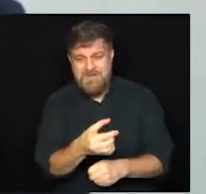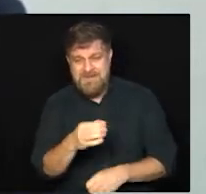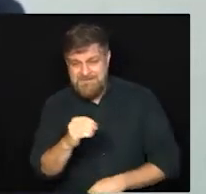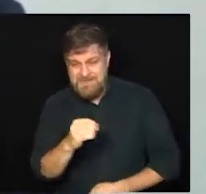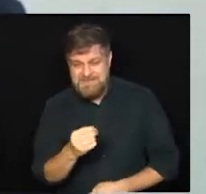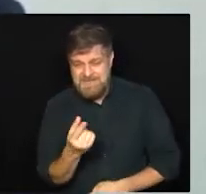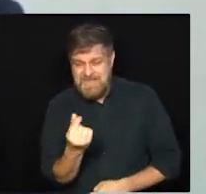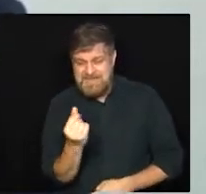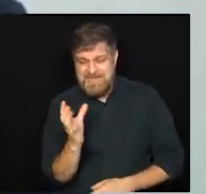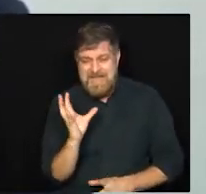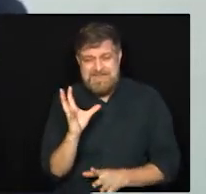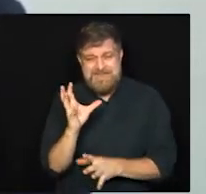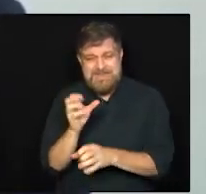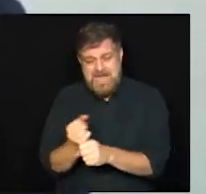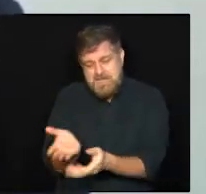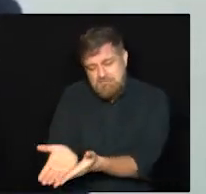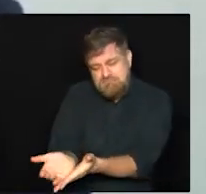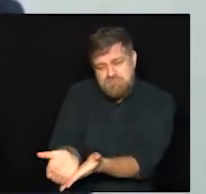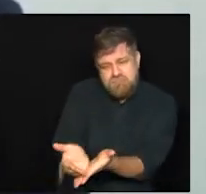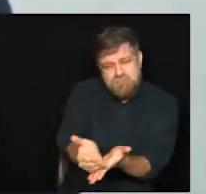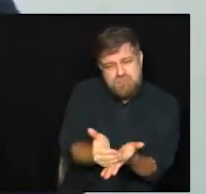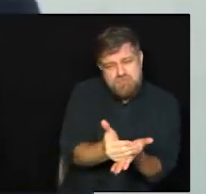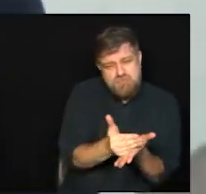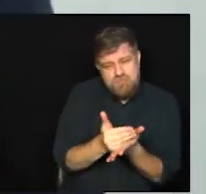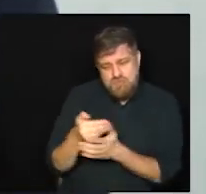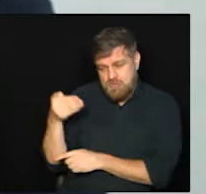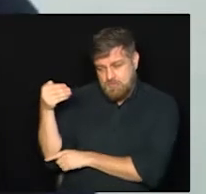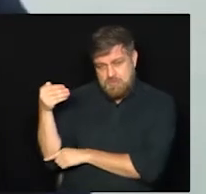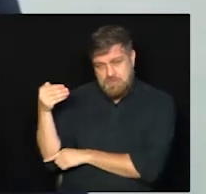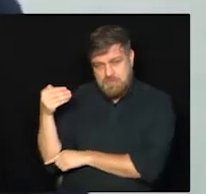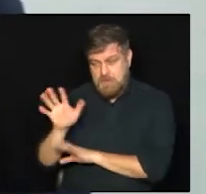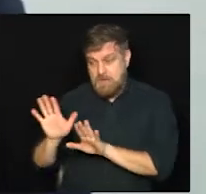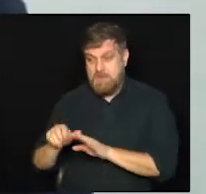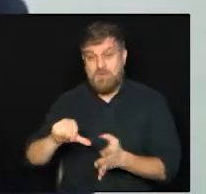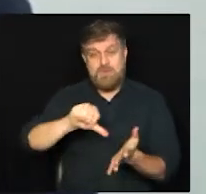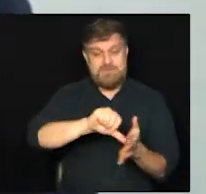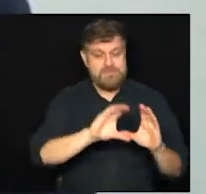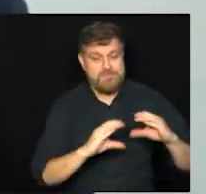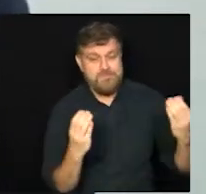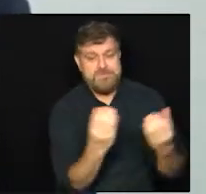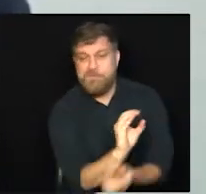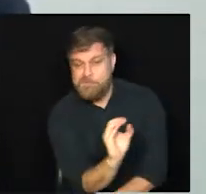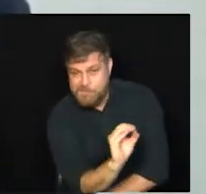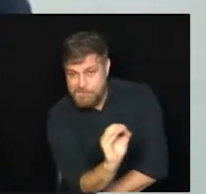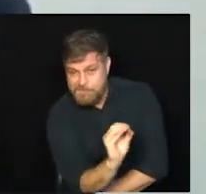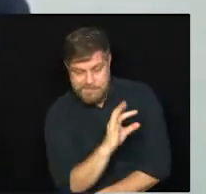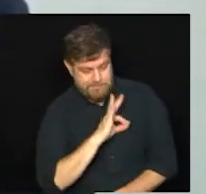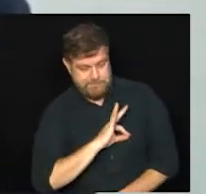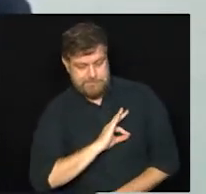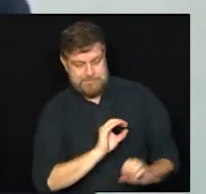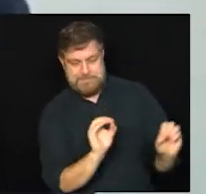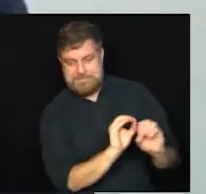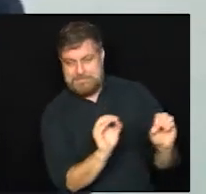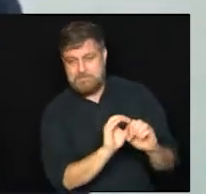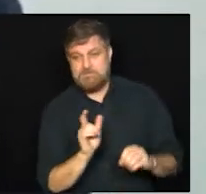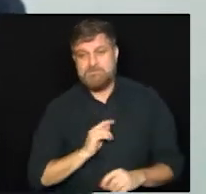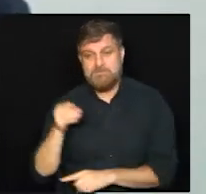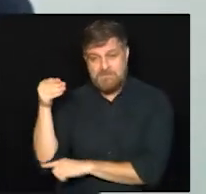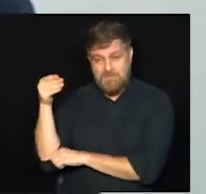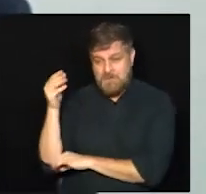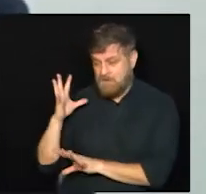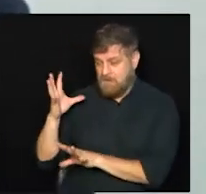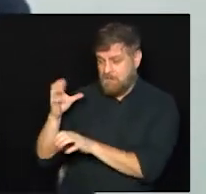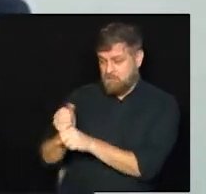receita dos hotéis, né, o centro de convenção, né, foi para zero. A A receita dos hotéis, ela, na média